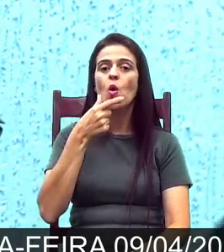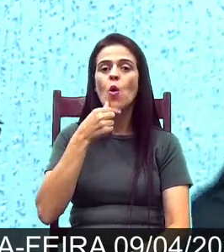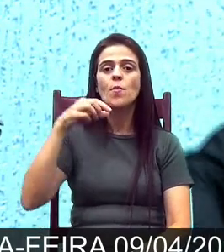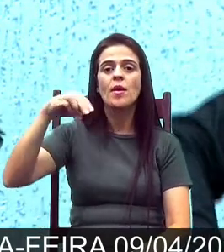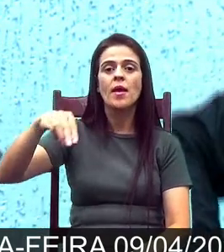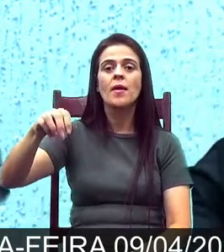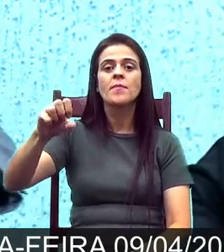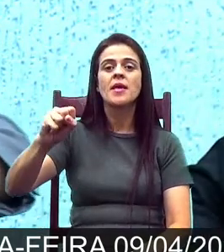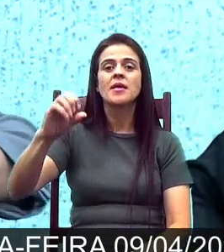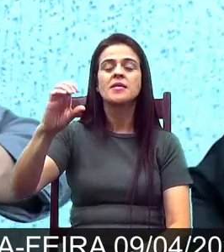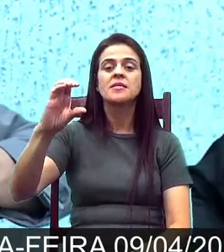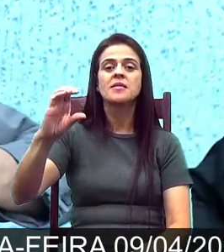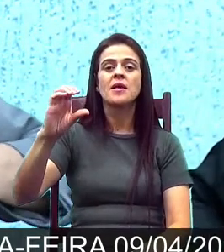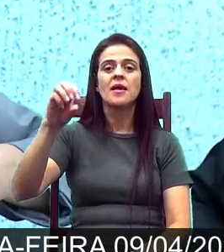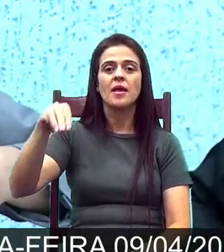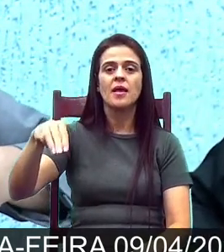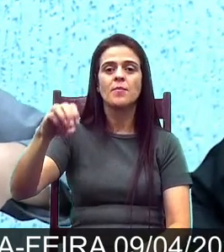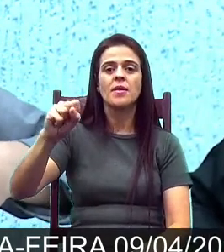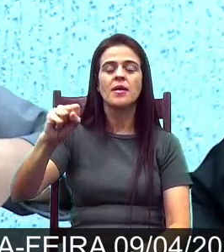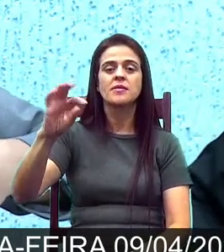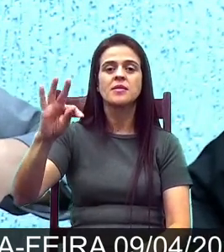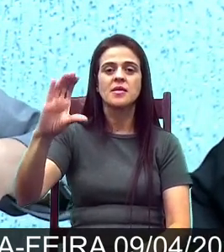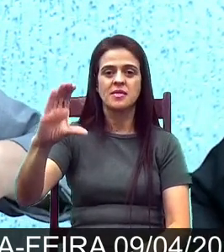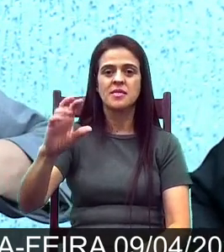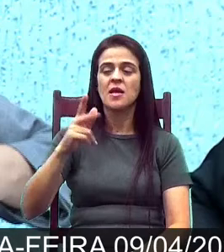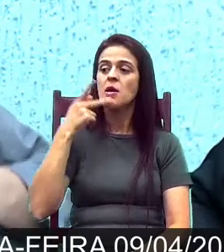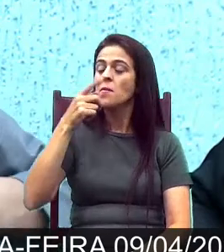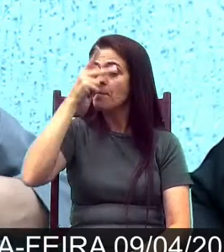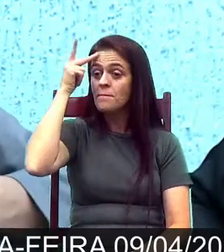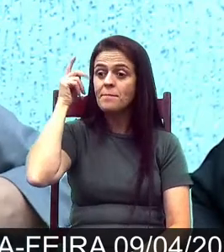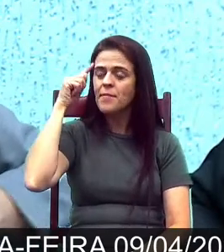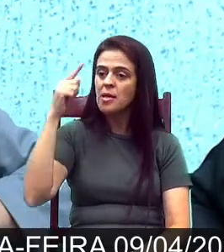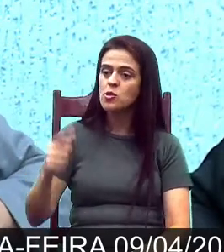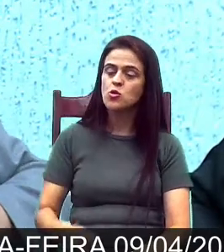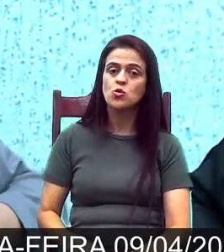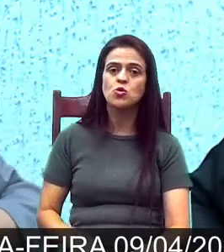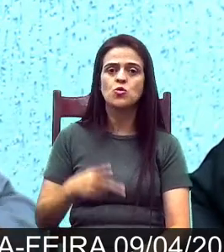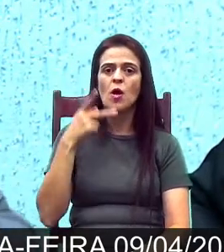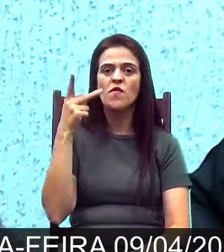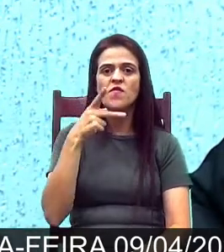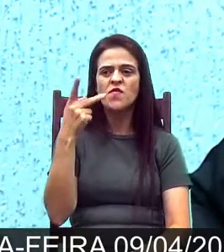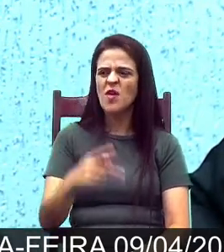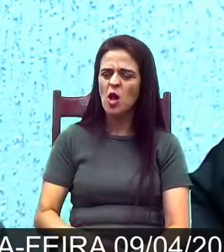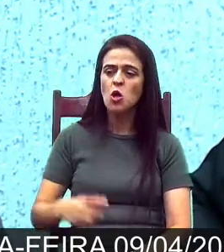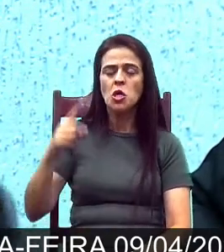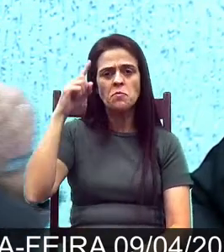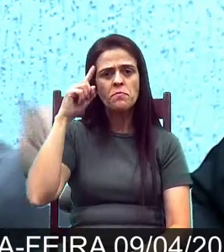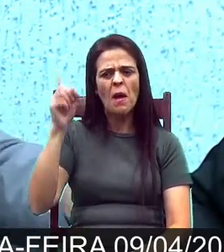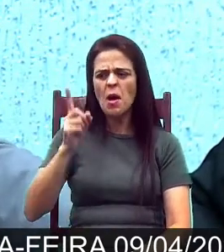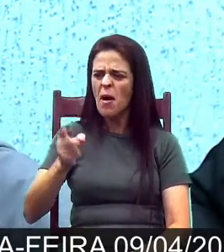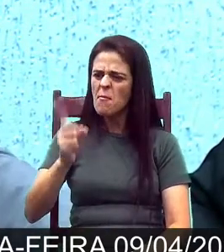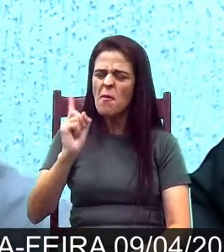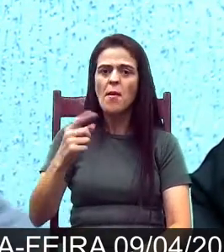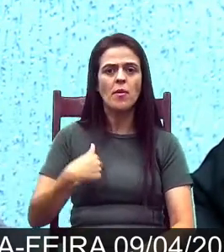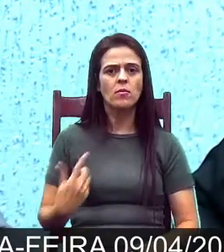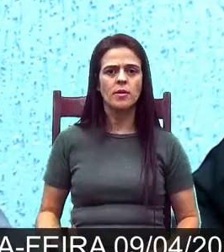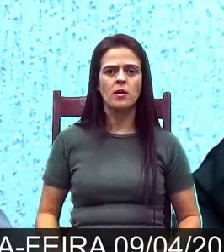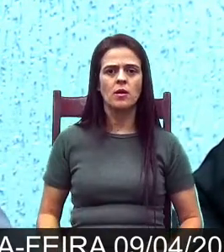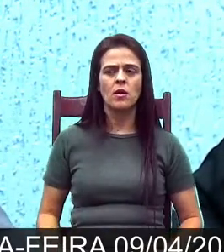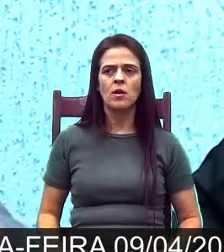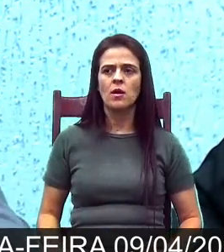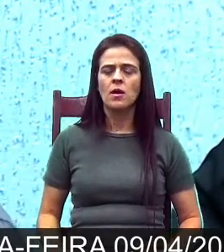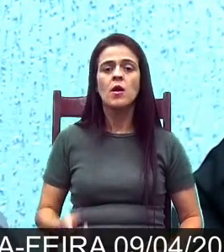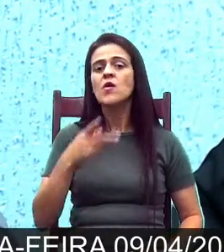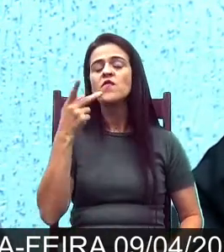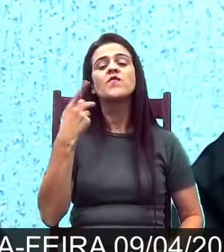para ele vir aqui ver. Chegou aqui, o pessoal danou com ele. Ele me ligou, falou que o pessoal é desaforado, danou com ele. Para que, que tem caneta?